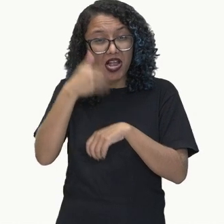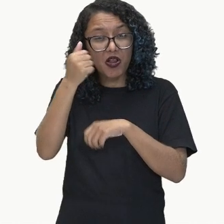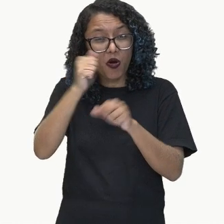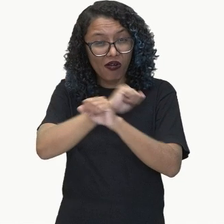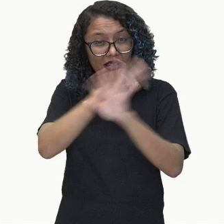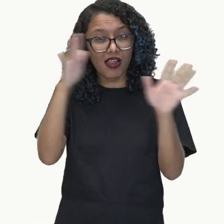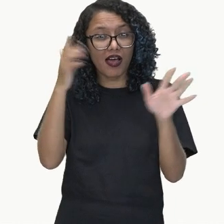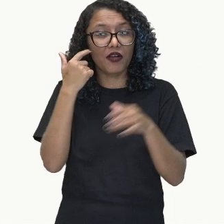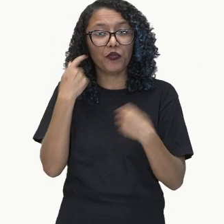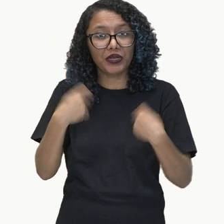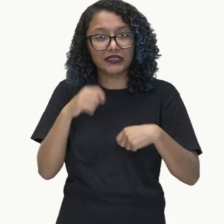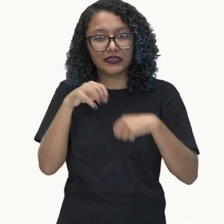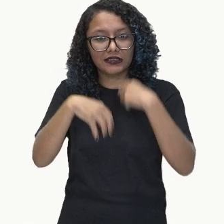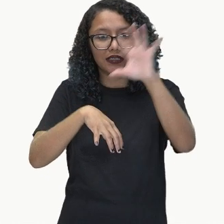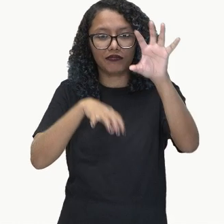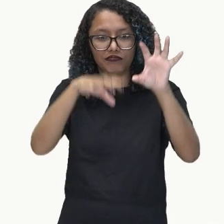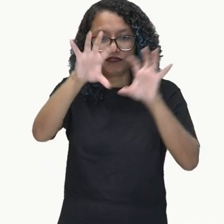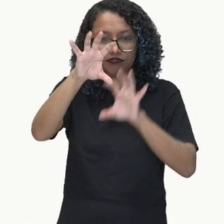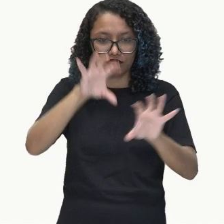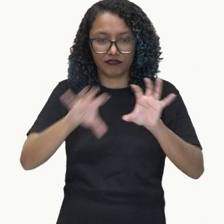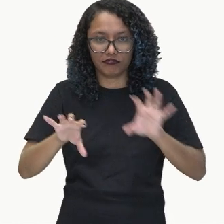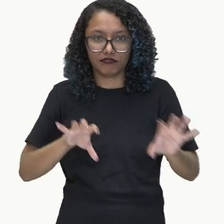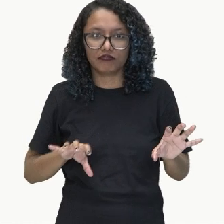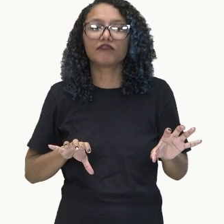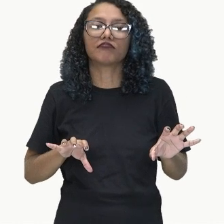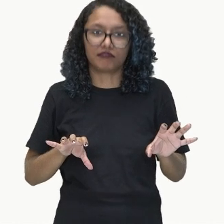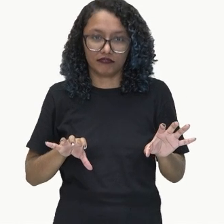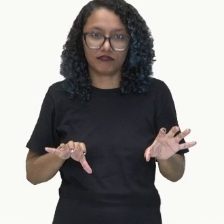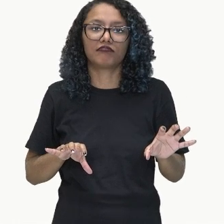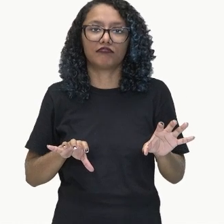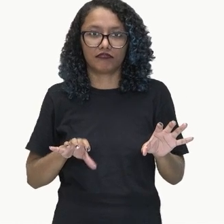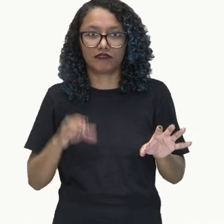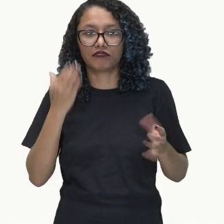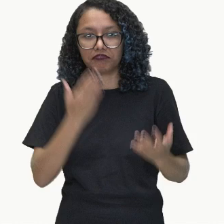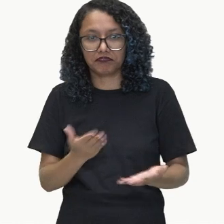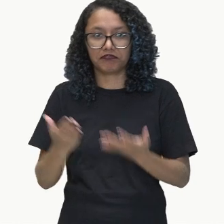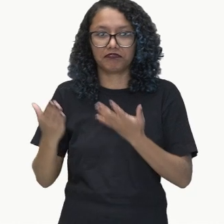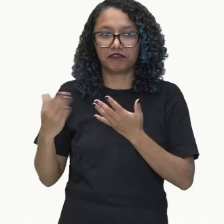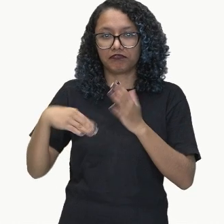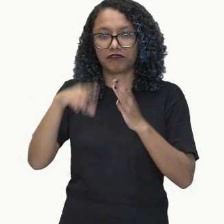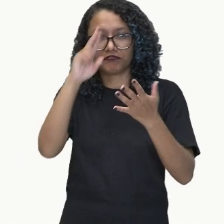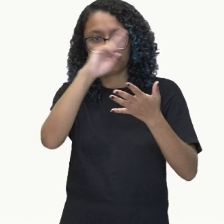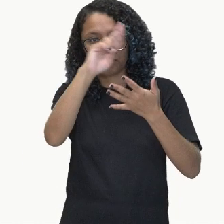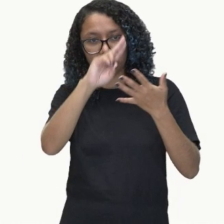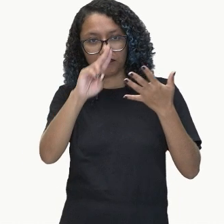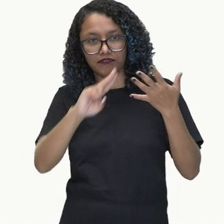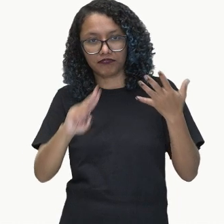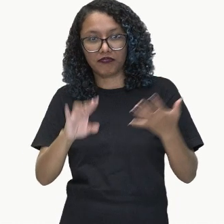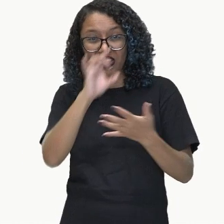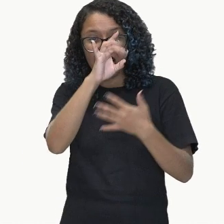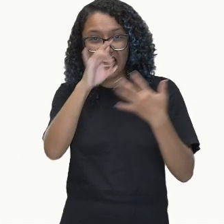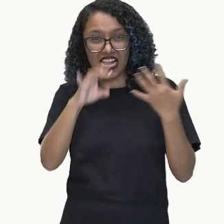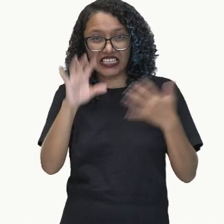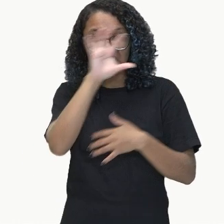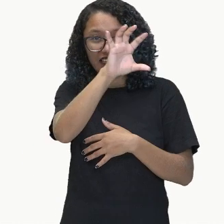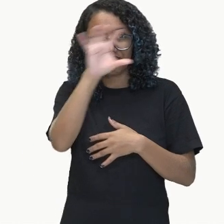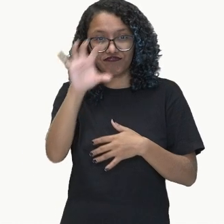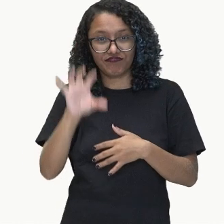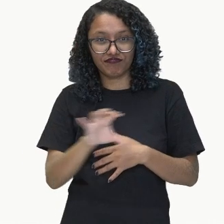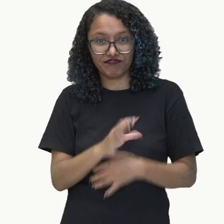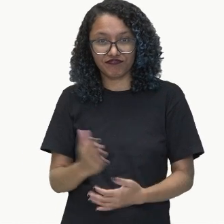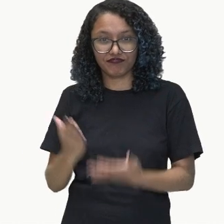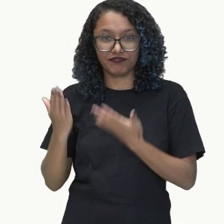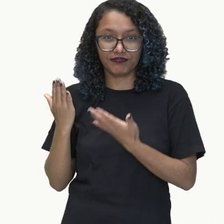6 divisões regionais: México, América Central, Guianas, América Andina, América Latina e o Brasil para a